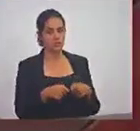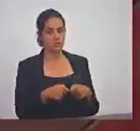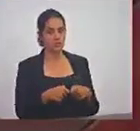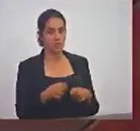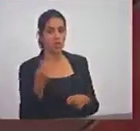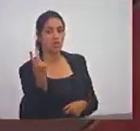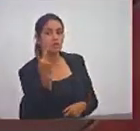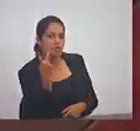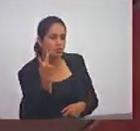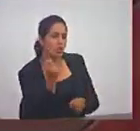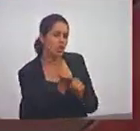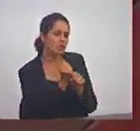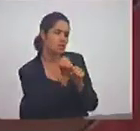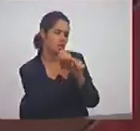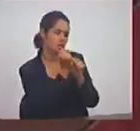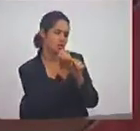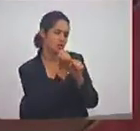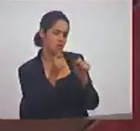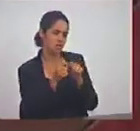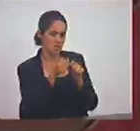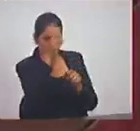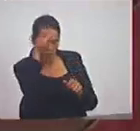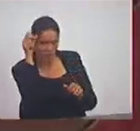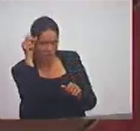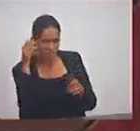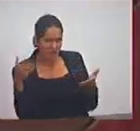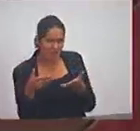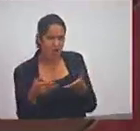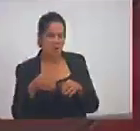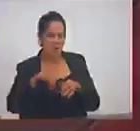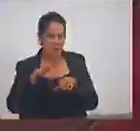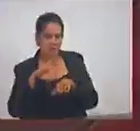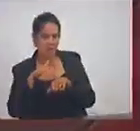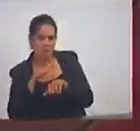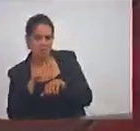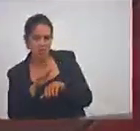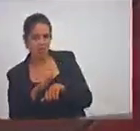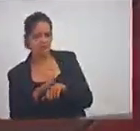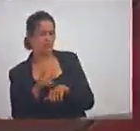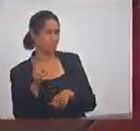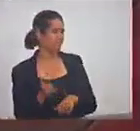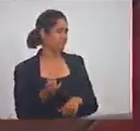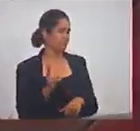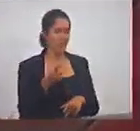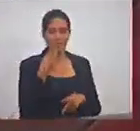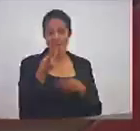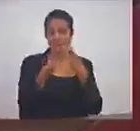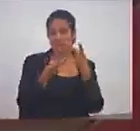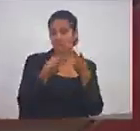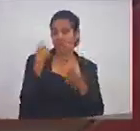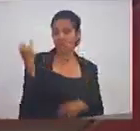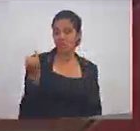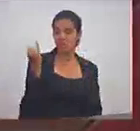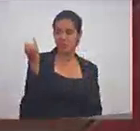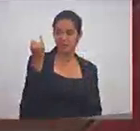prefeito criar cargo, para assumir a gestão, e agora cria-se mais cargo e mais cargo, sempre com a mesma ladainha. Ah, é importante, é